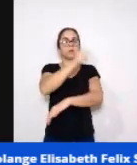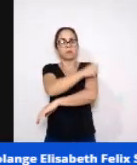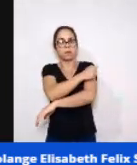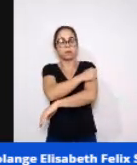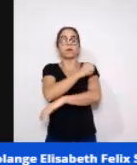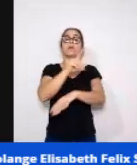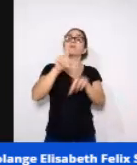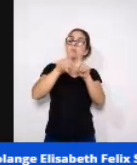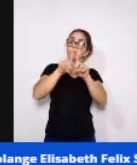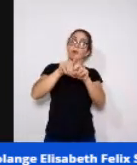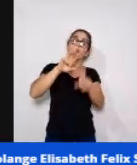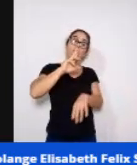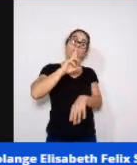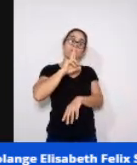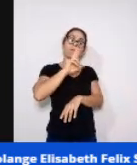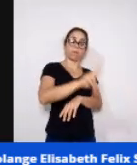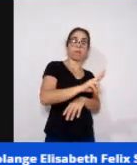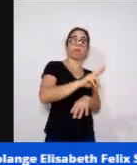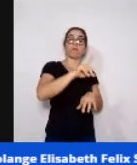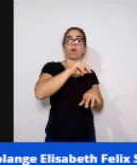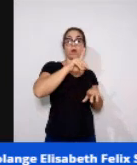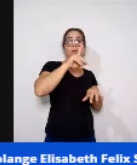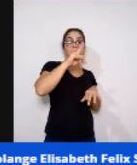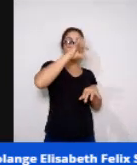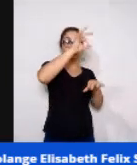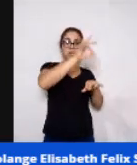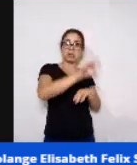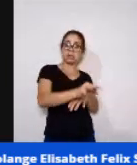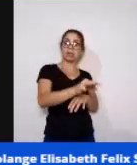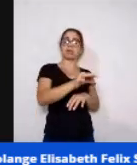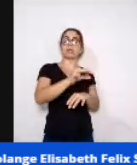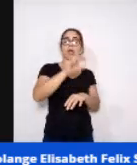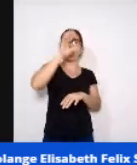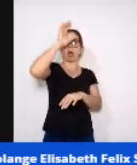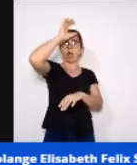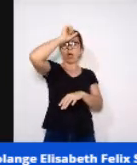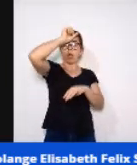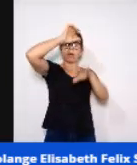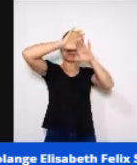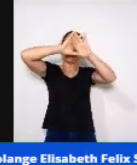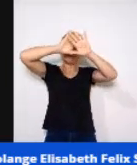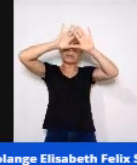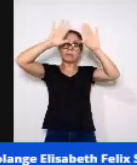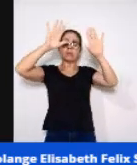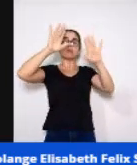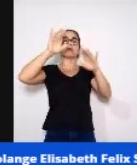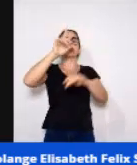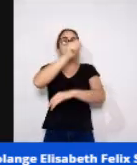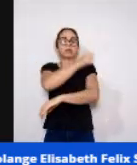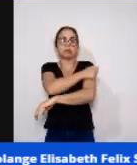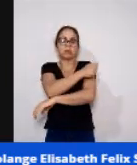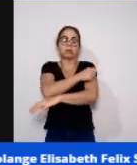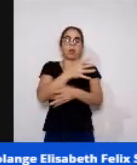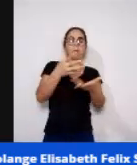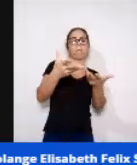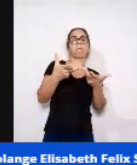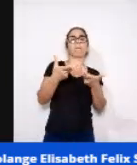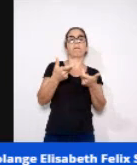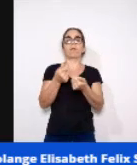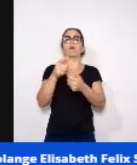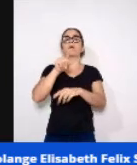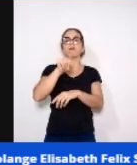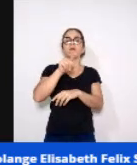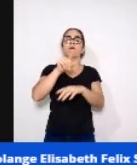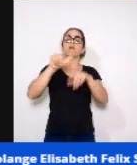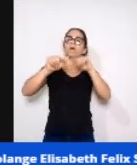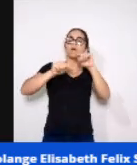contribuir para a compreensão pelo aluno das habilidades que você está trabalhando ou do conteúdo que você está